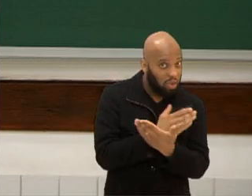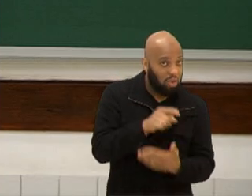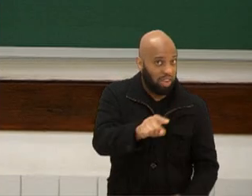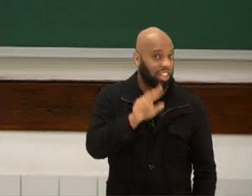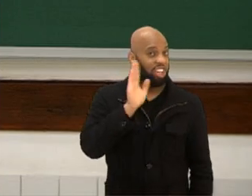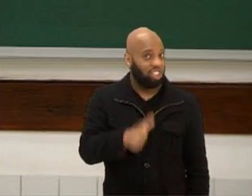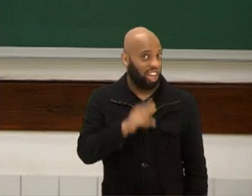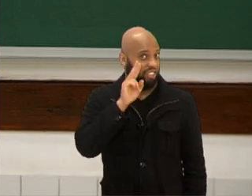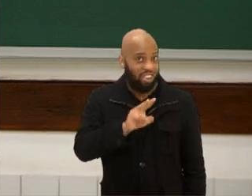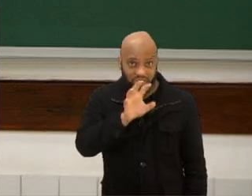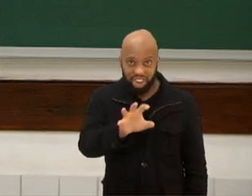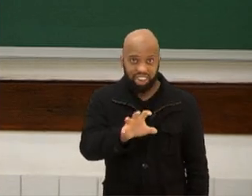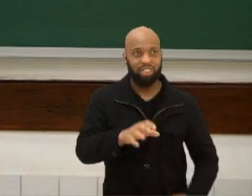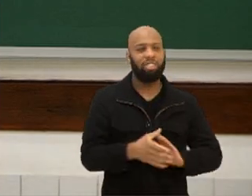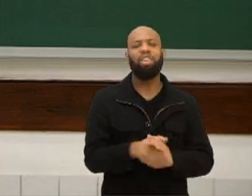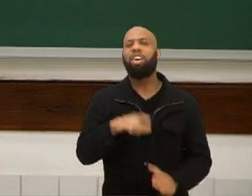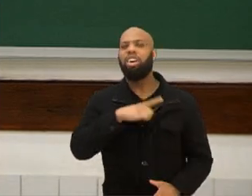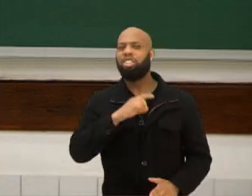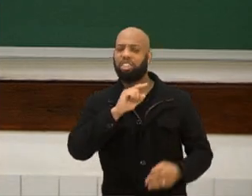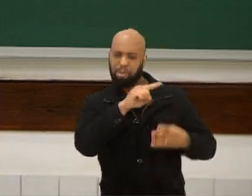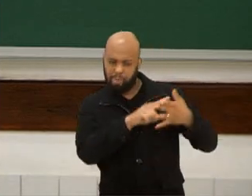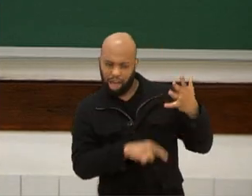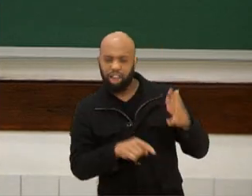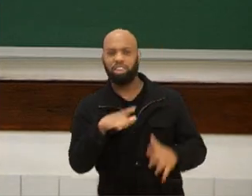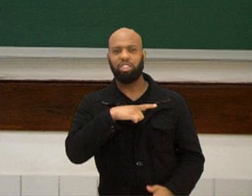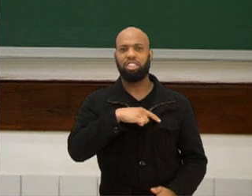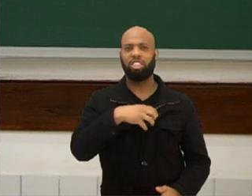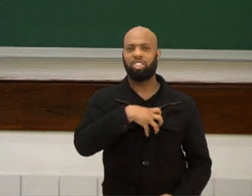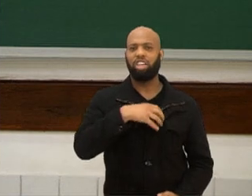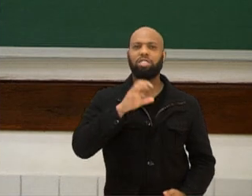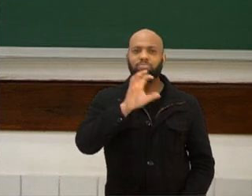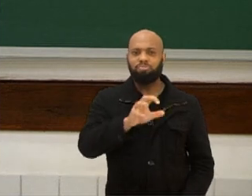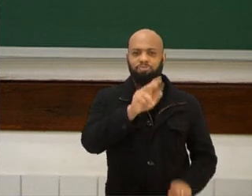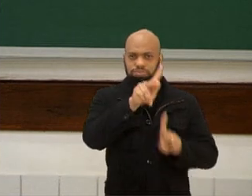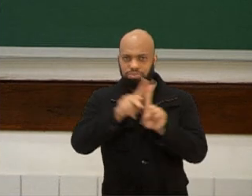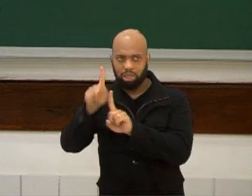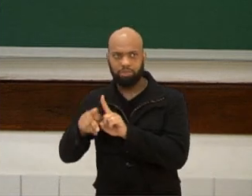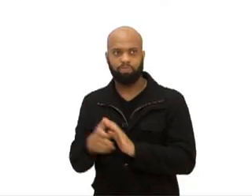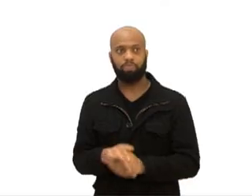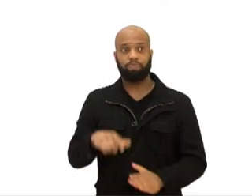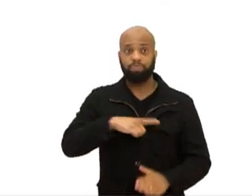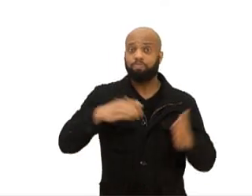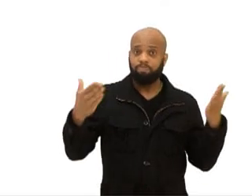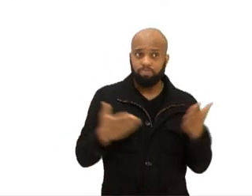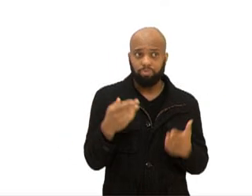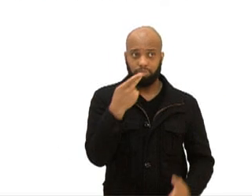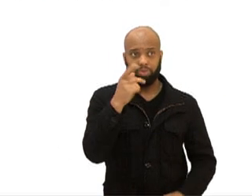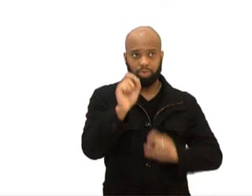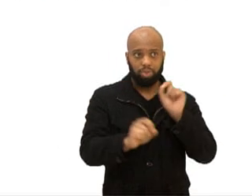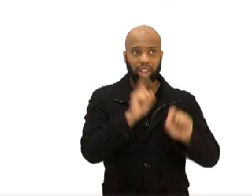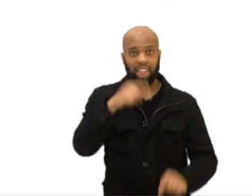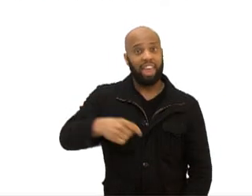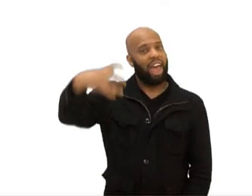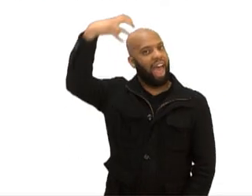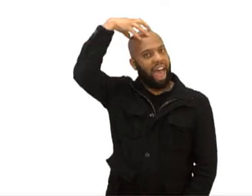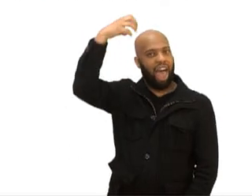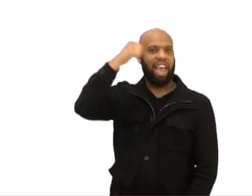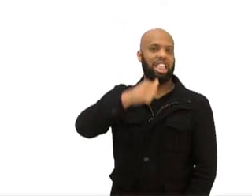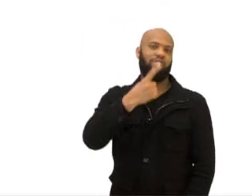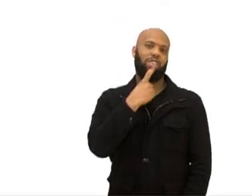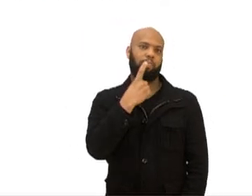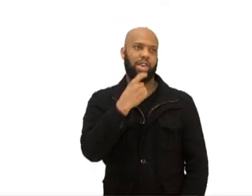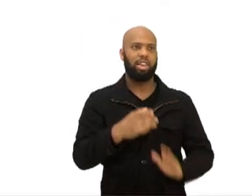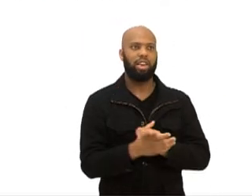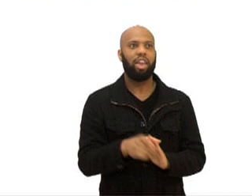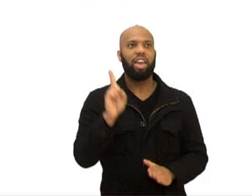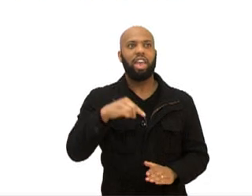obra que você viu e tinha esses personagens? Muito bem. A obra que nós vamos falar hoje chama-se A Rainha